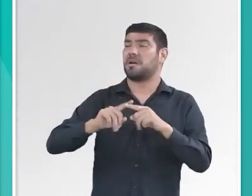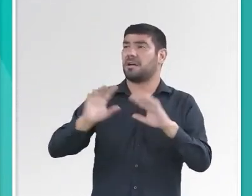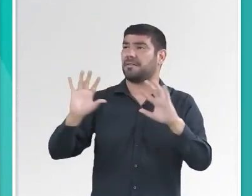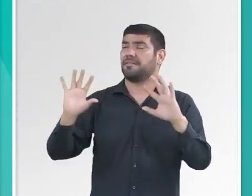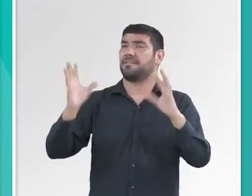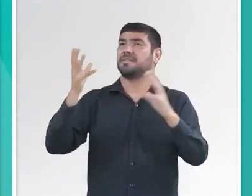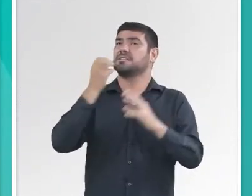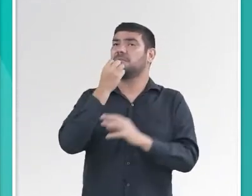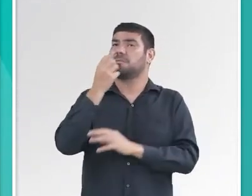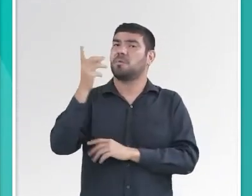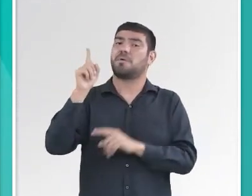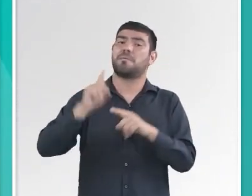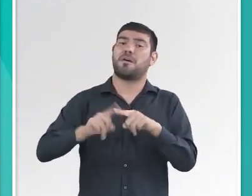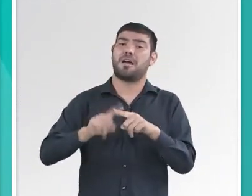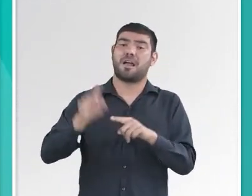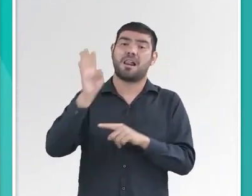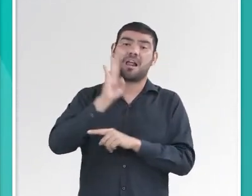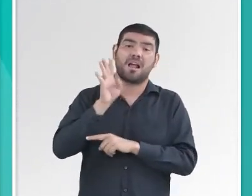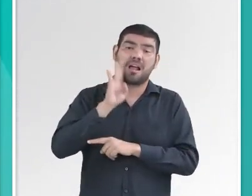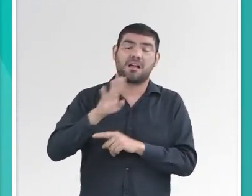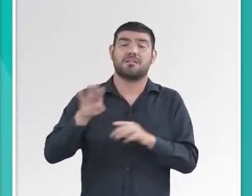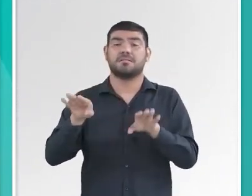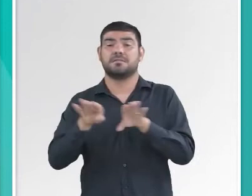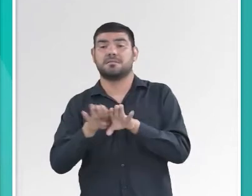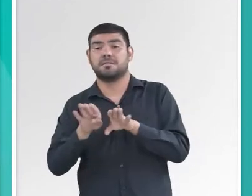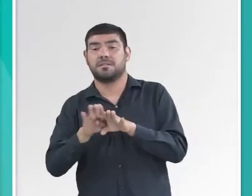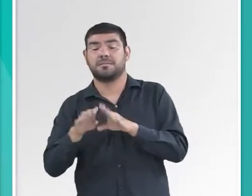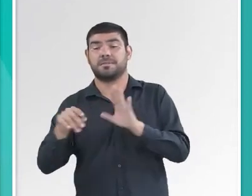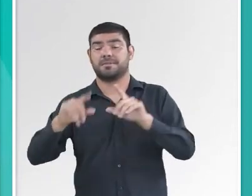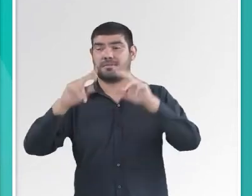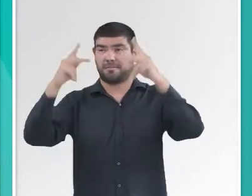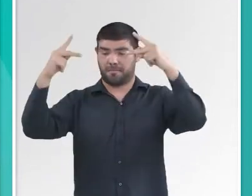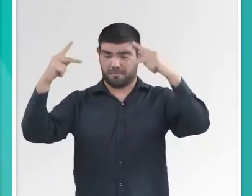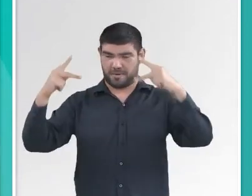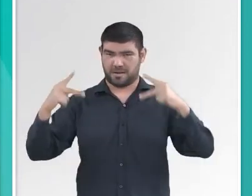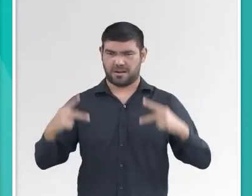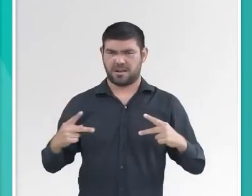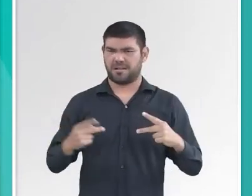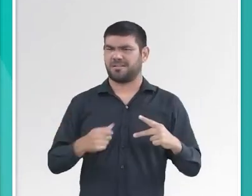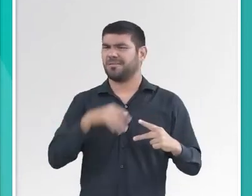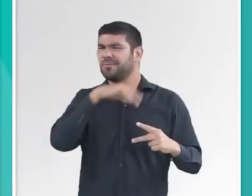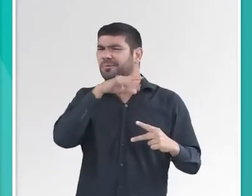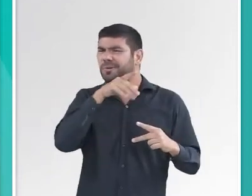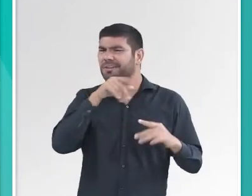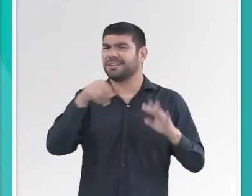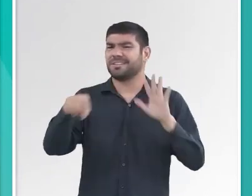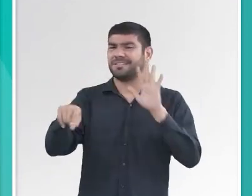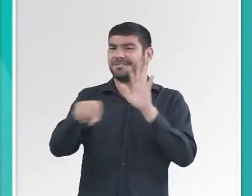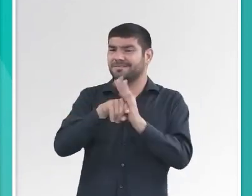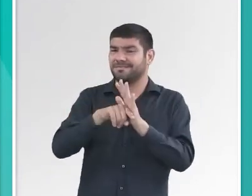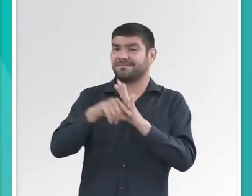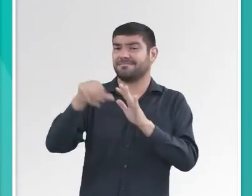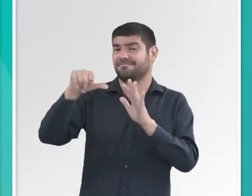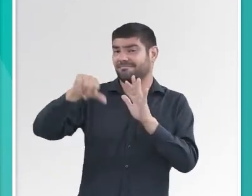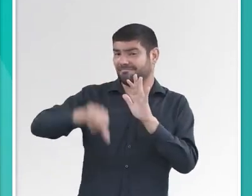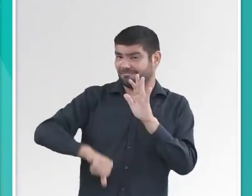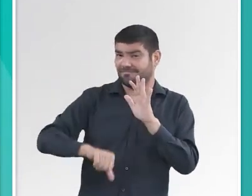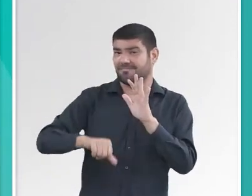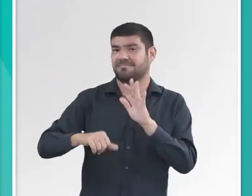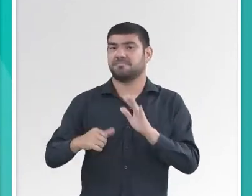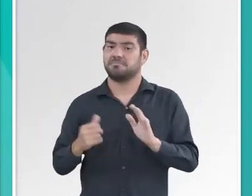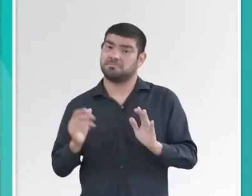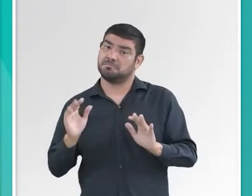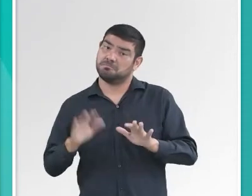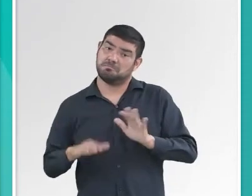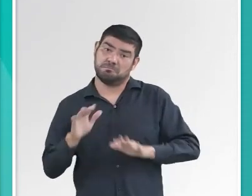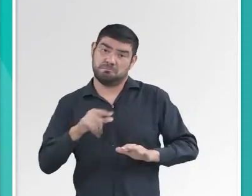por que ela é legal. No caso, um outro parágrafo com pontos negativos, né? Se houver. De repente você